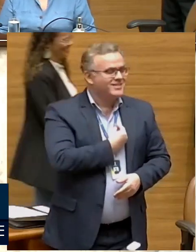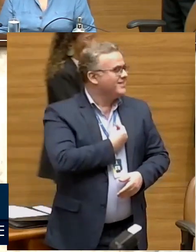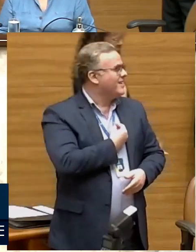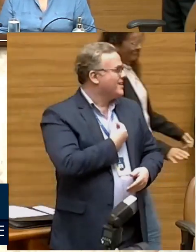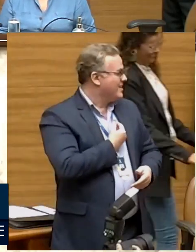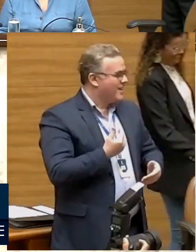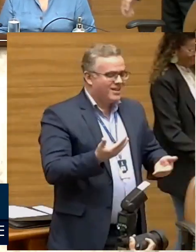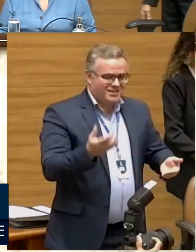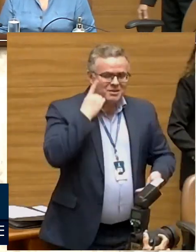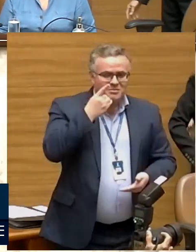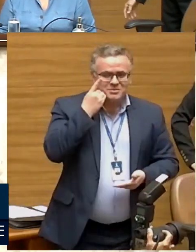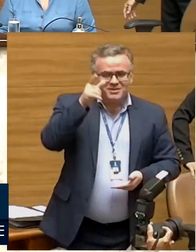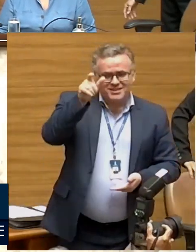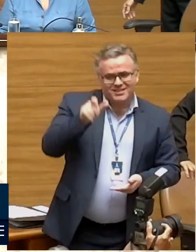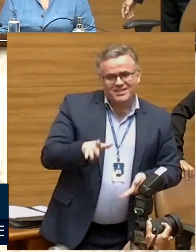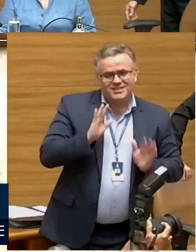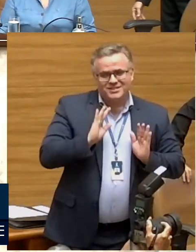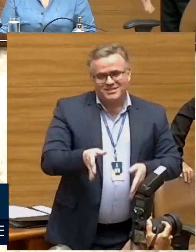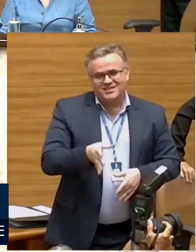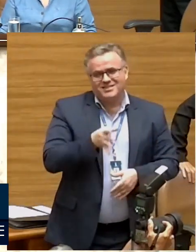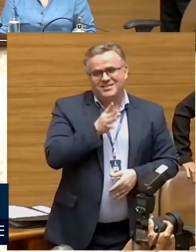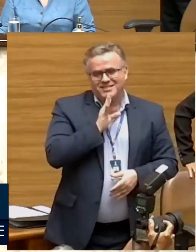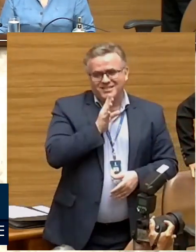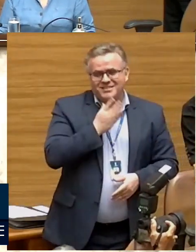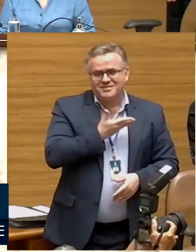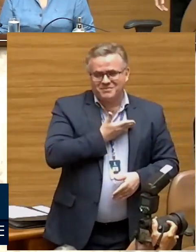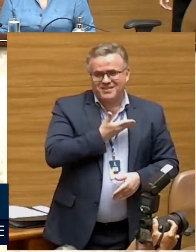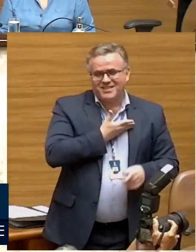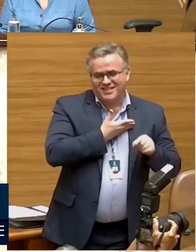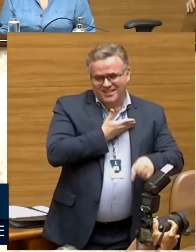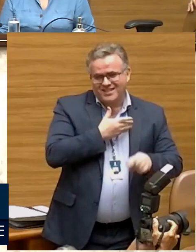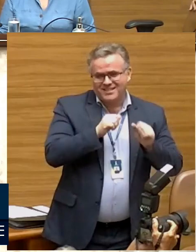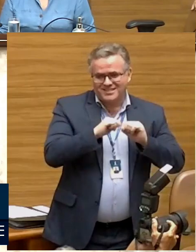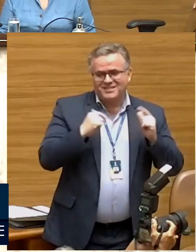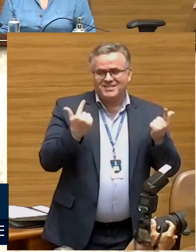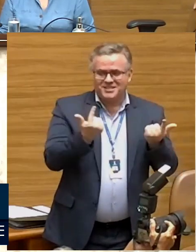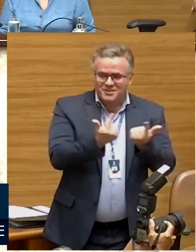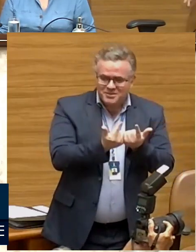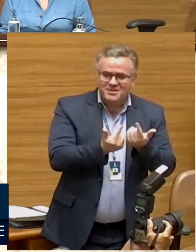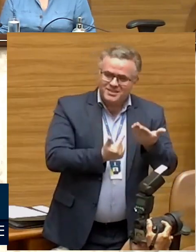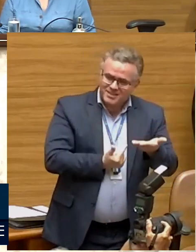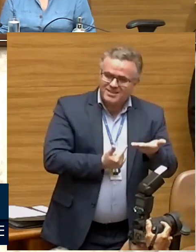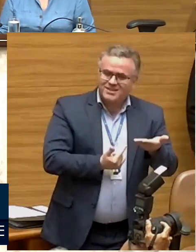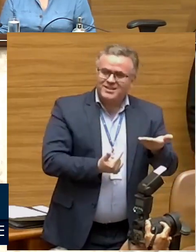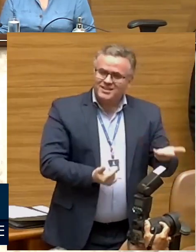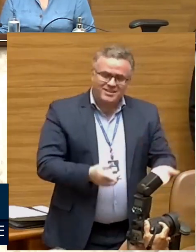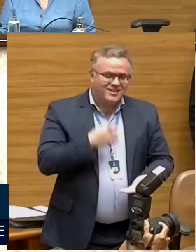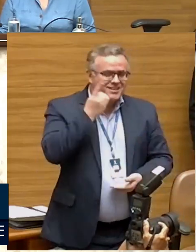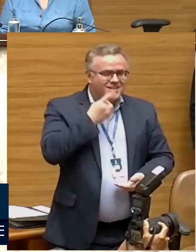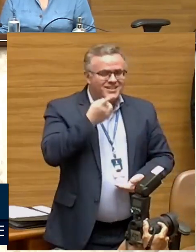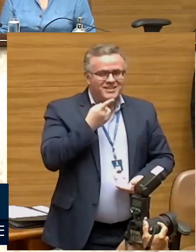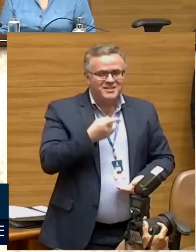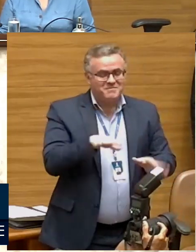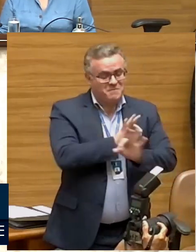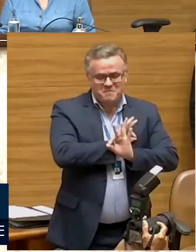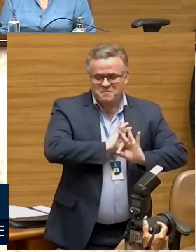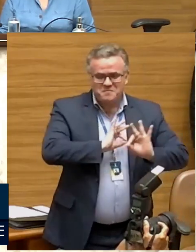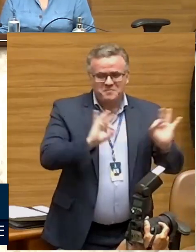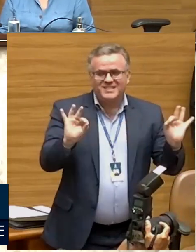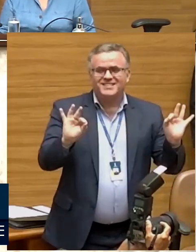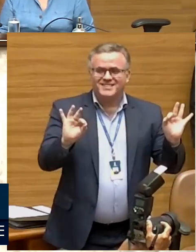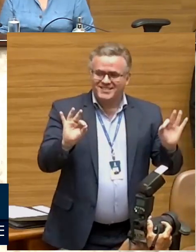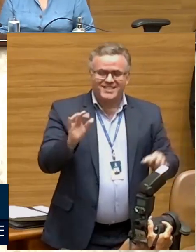aqui da ALESE, da Assembleia Legislativa de Sergipe, essa deputada babadeira,